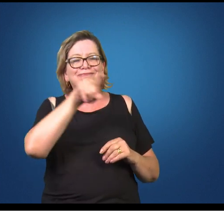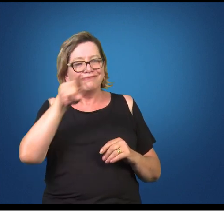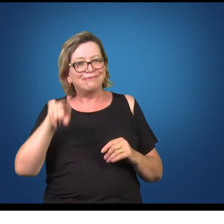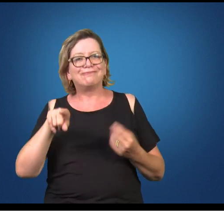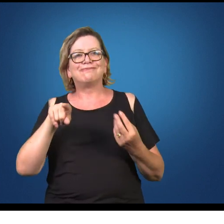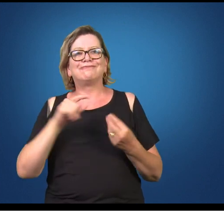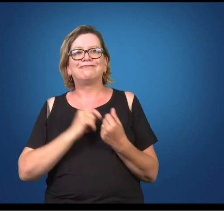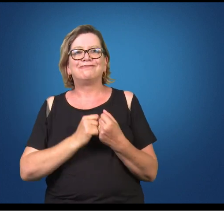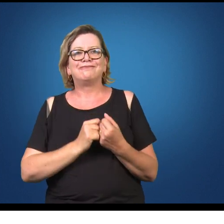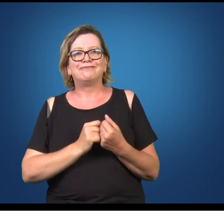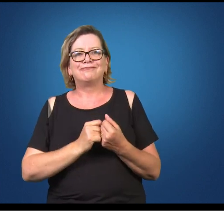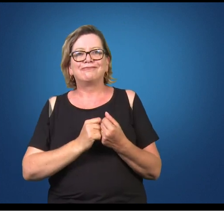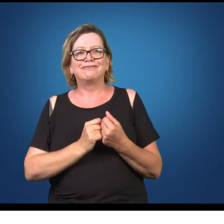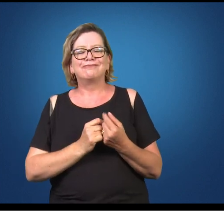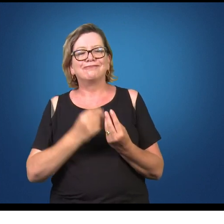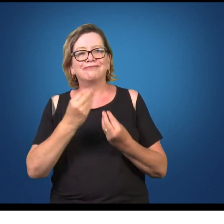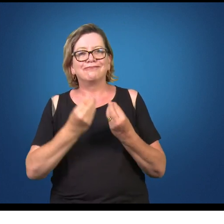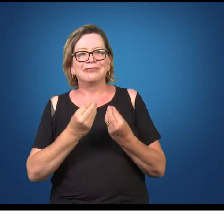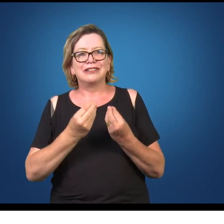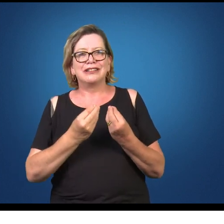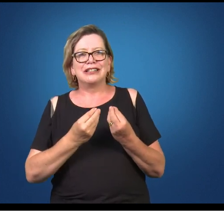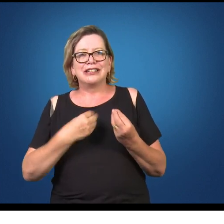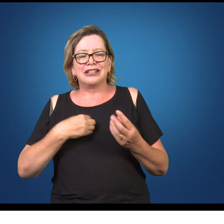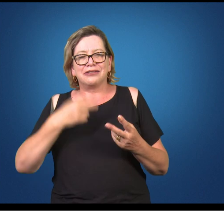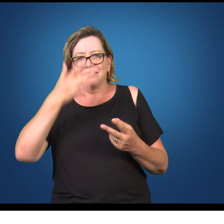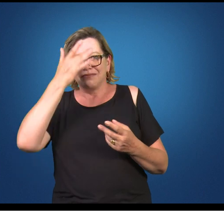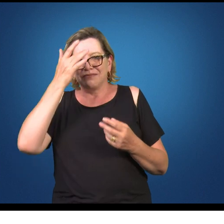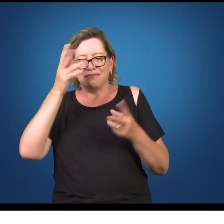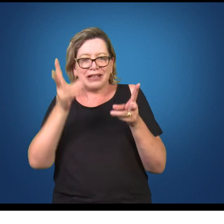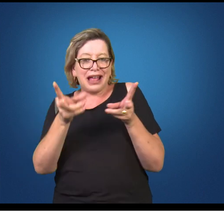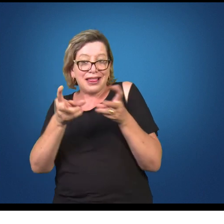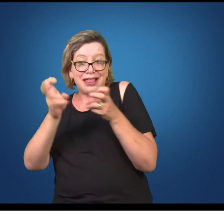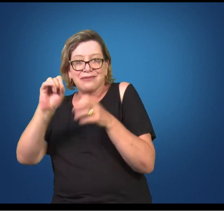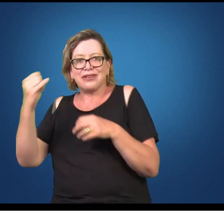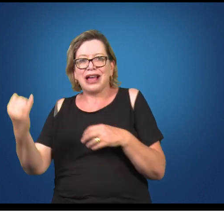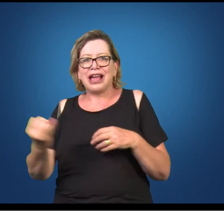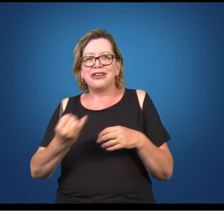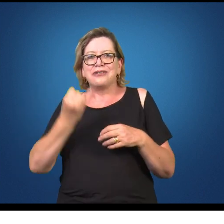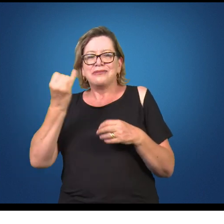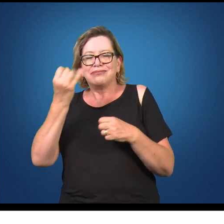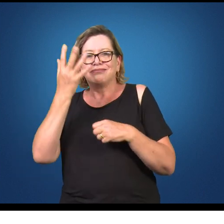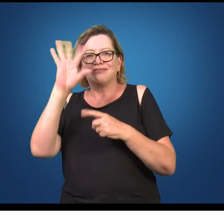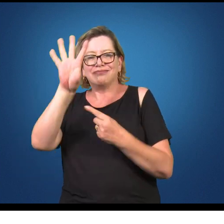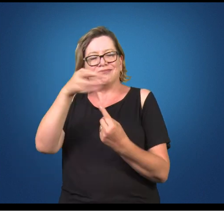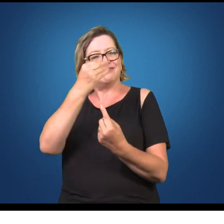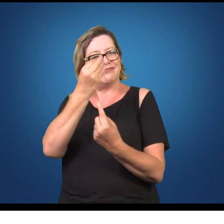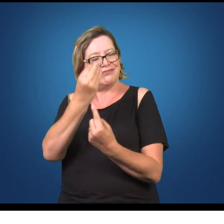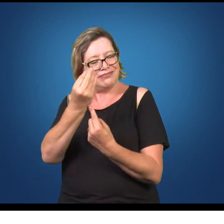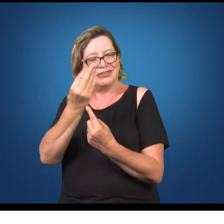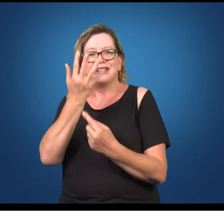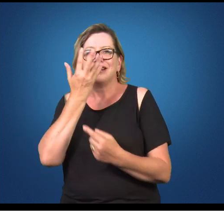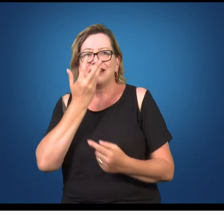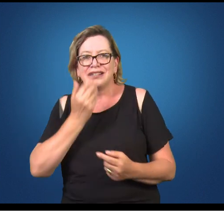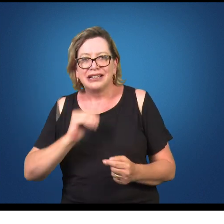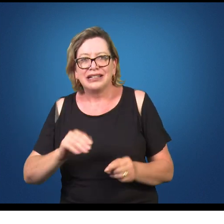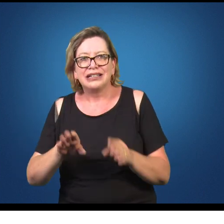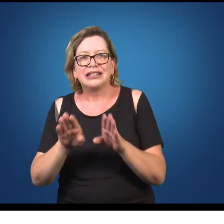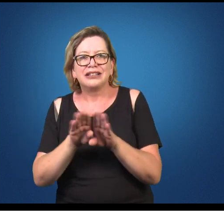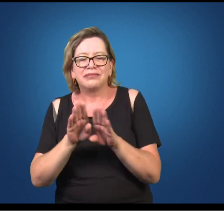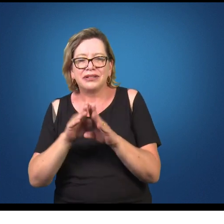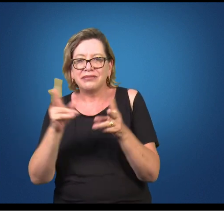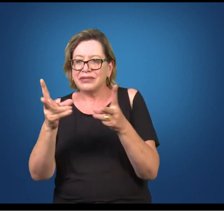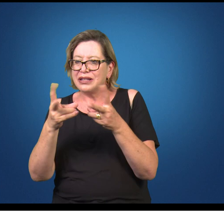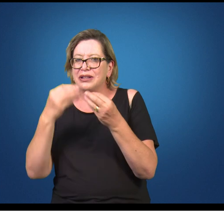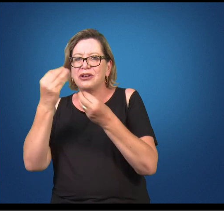tenham essa noção mesmo da importância da arte nessa fase, que tenham noção da importância do trabalho do